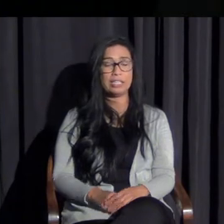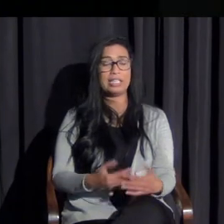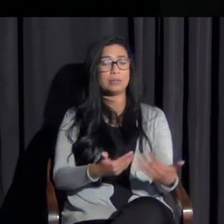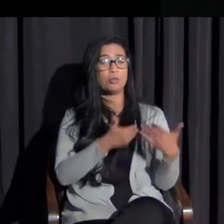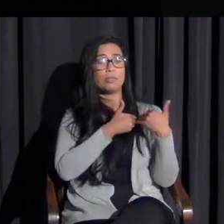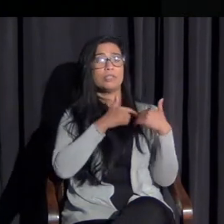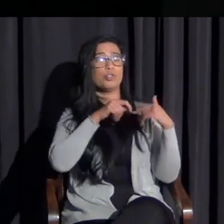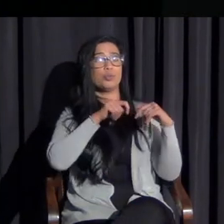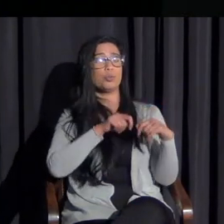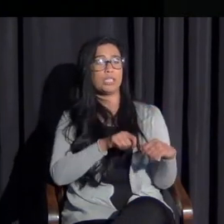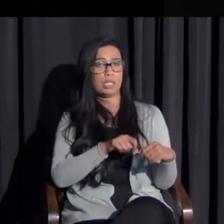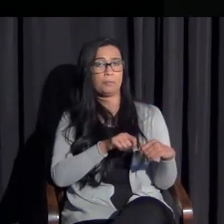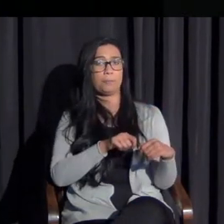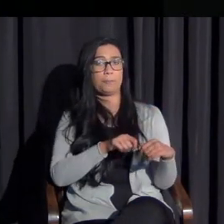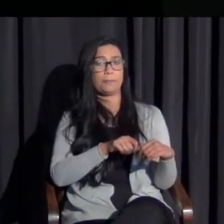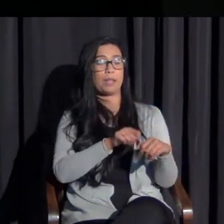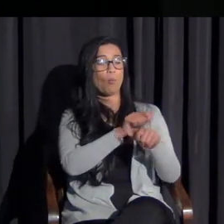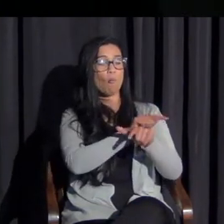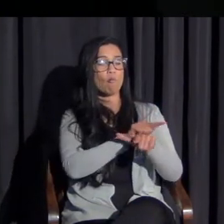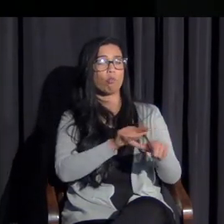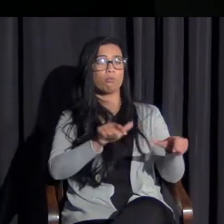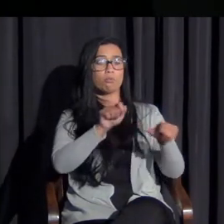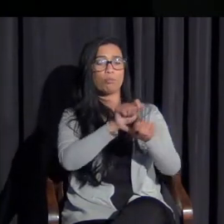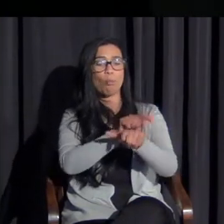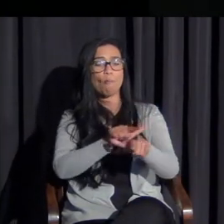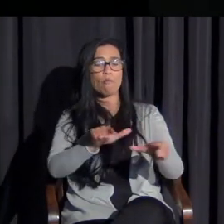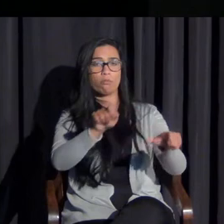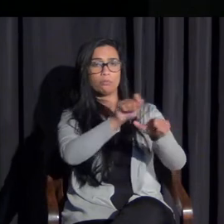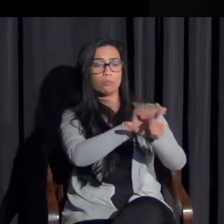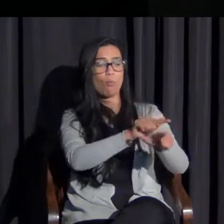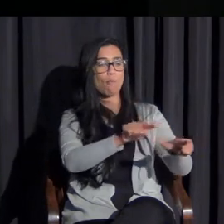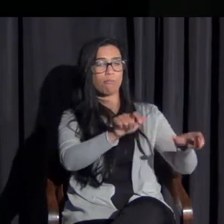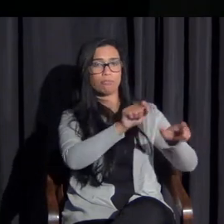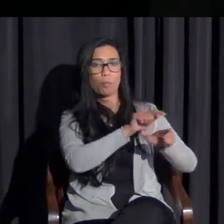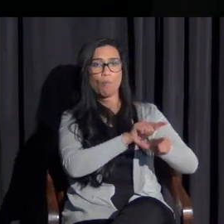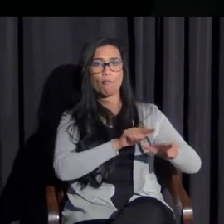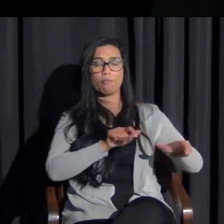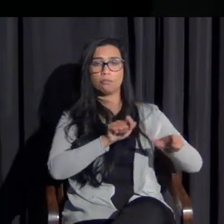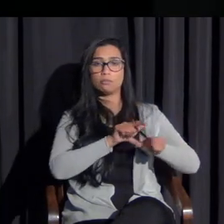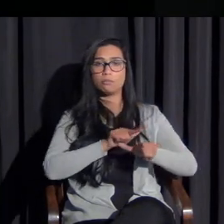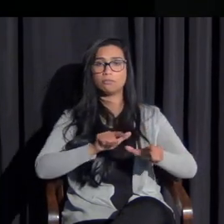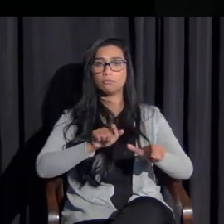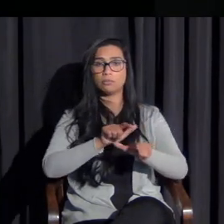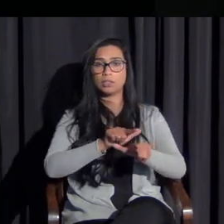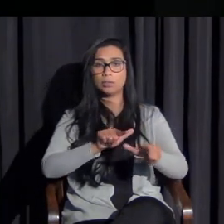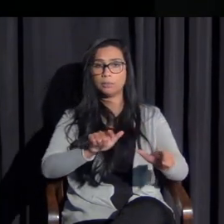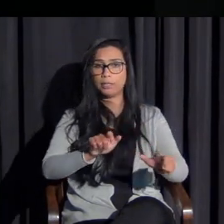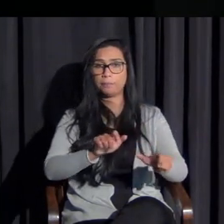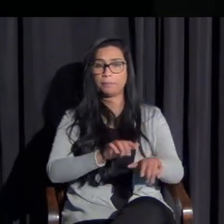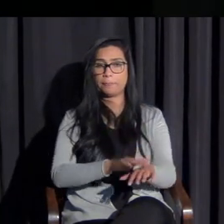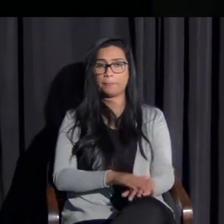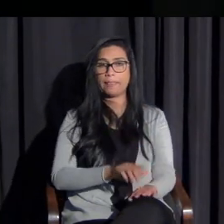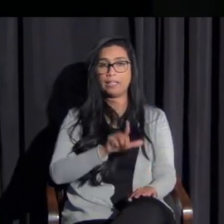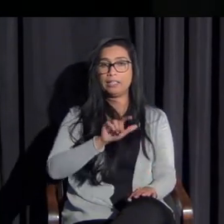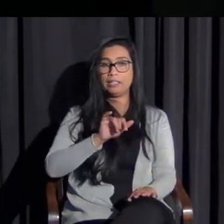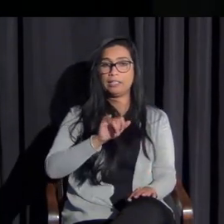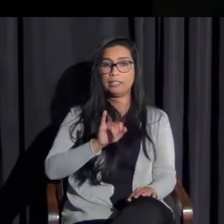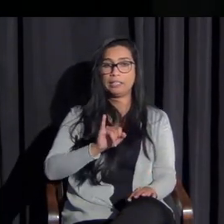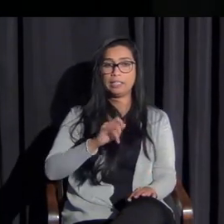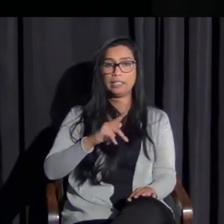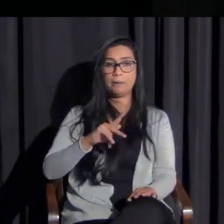fogo. Não sei se vocês assistiram um documentário que é extremamente importante chamado Limpam com Fogo. Eu sempre